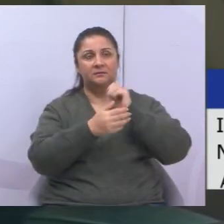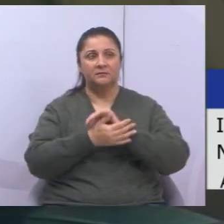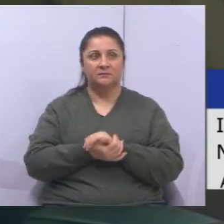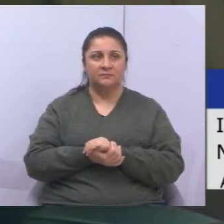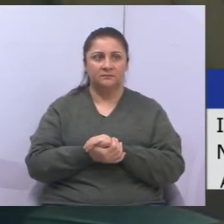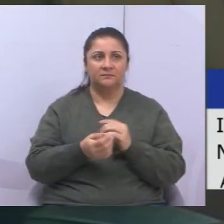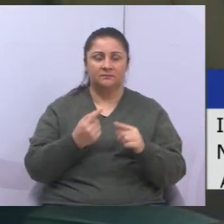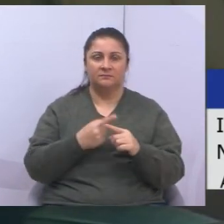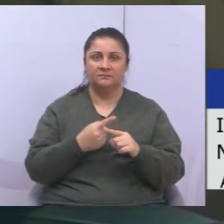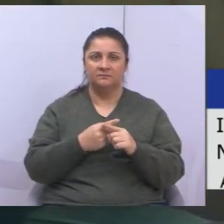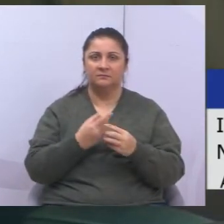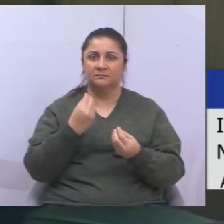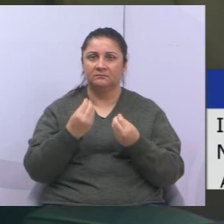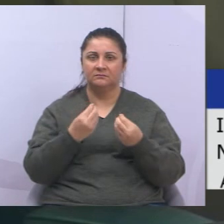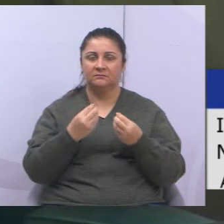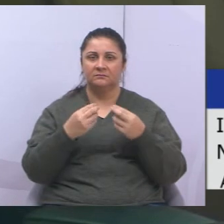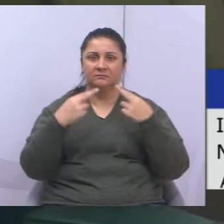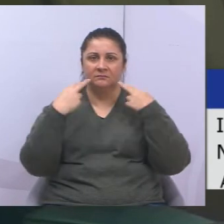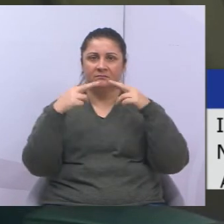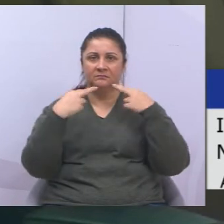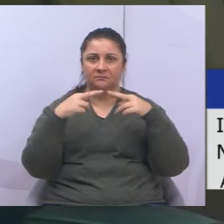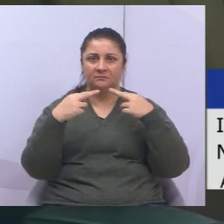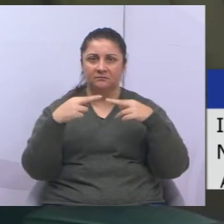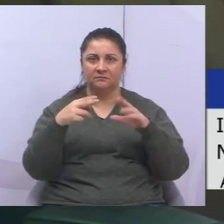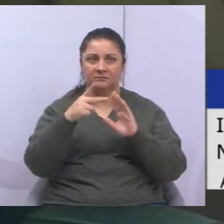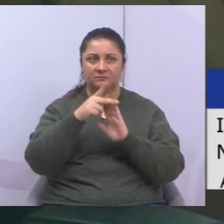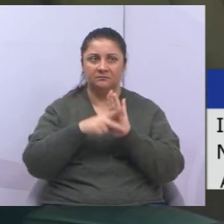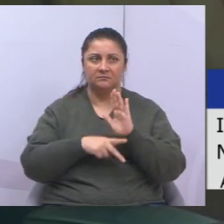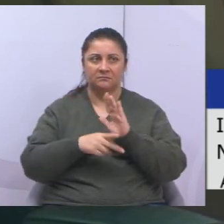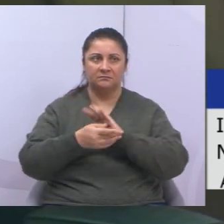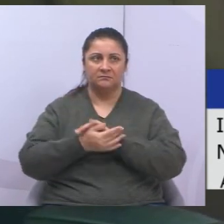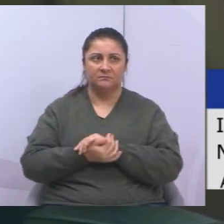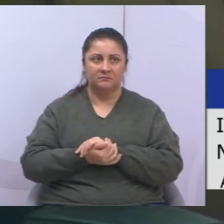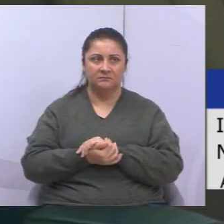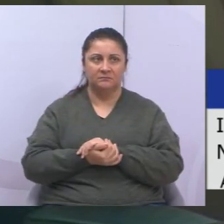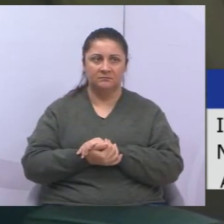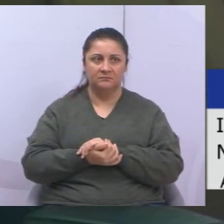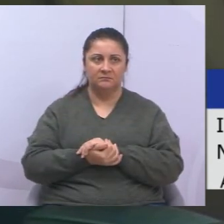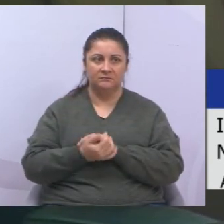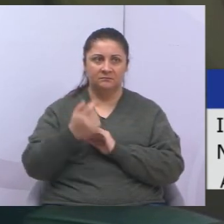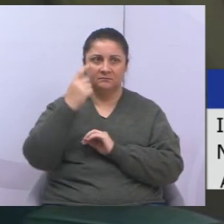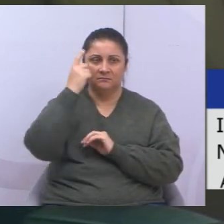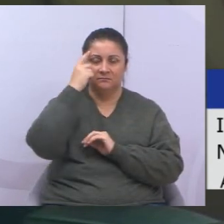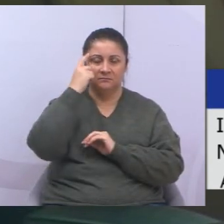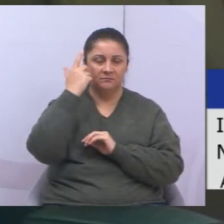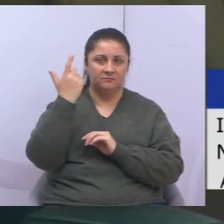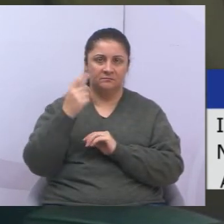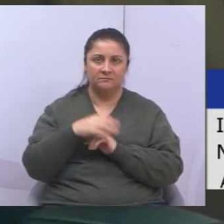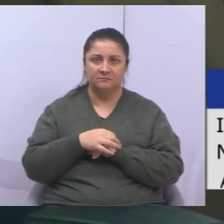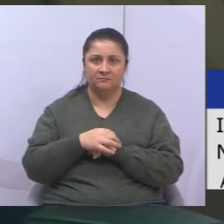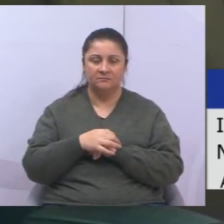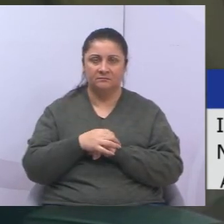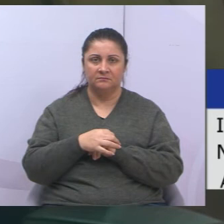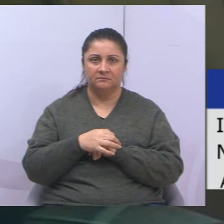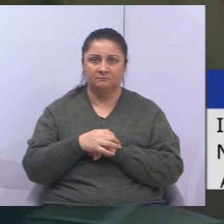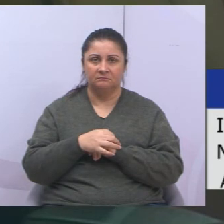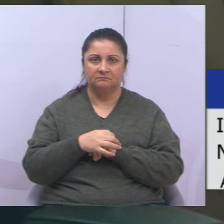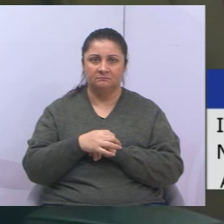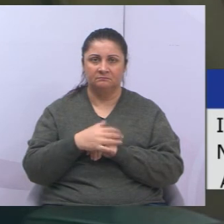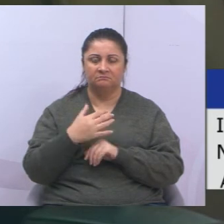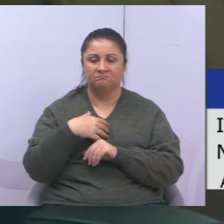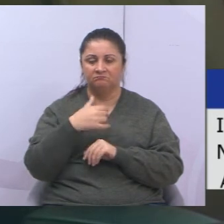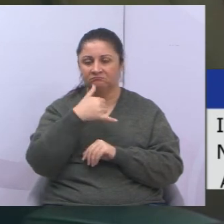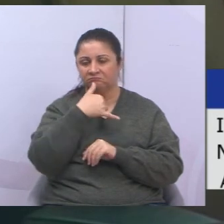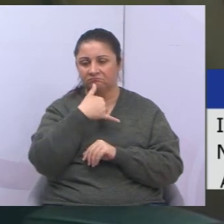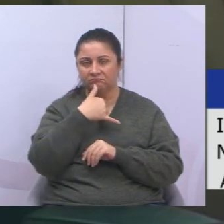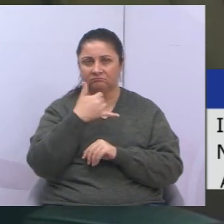possível reclamar e criticar um projeto dessa proporção. Não, eu penso que eu fico até